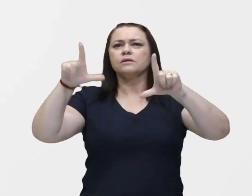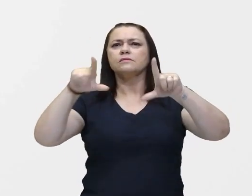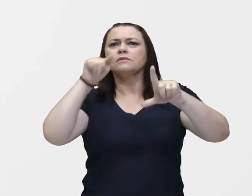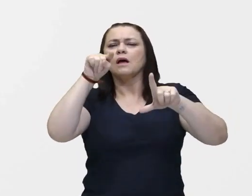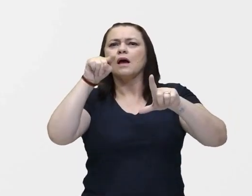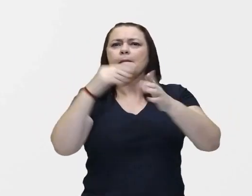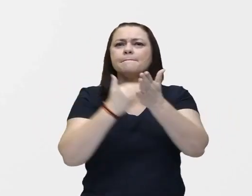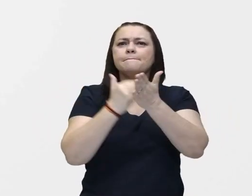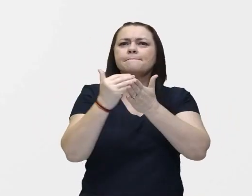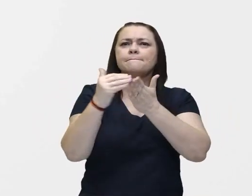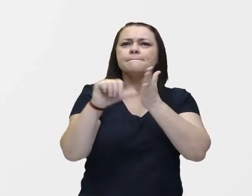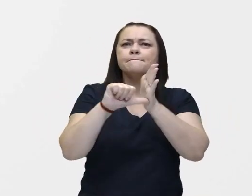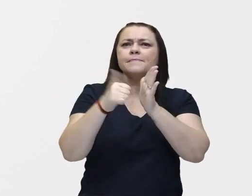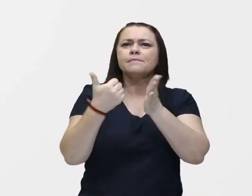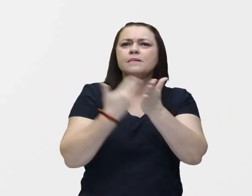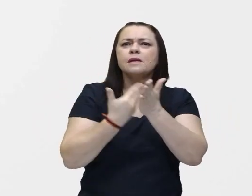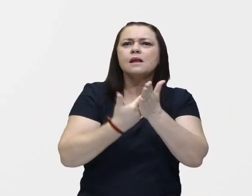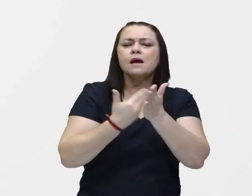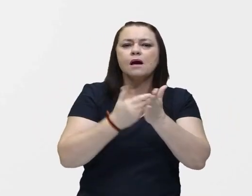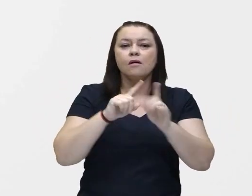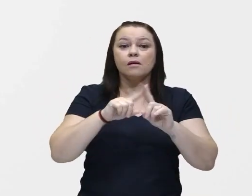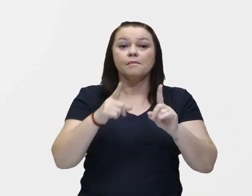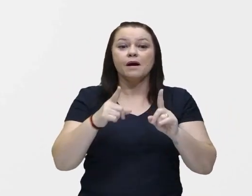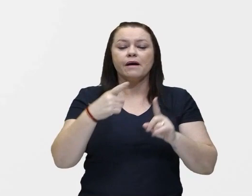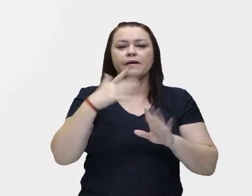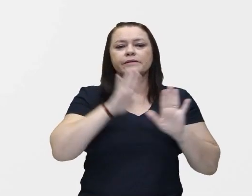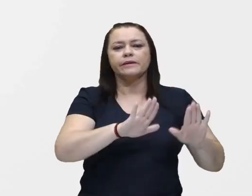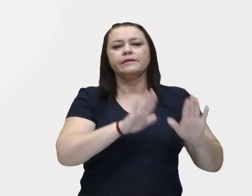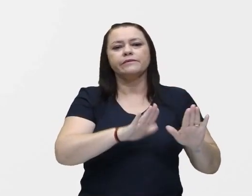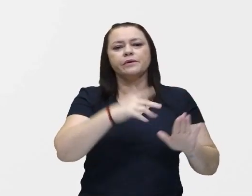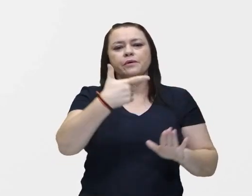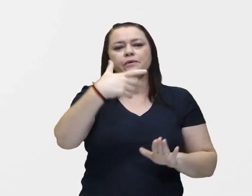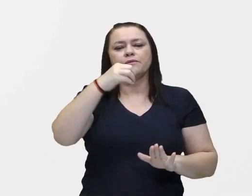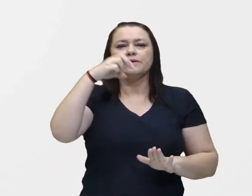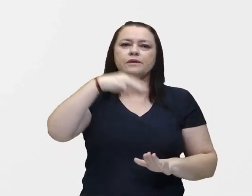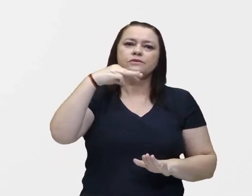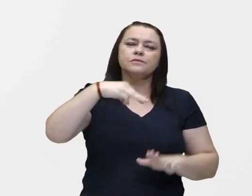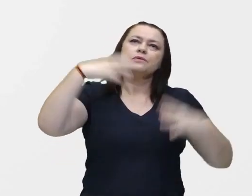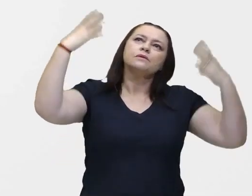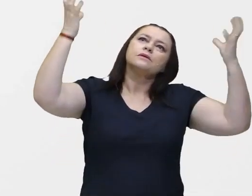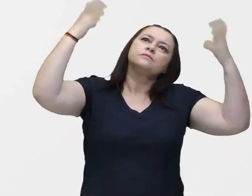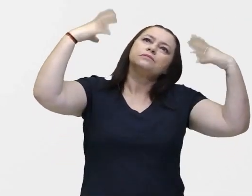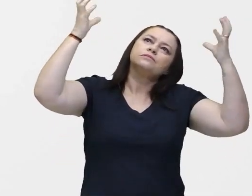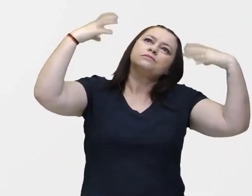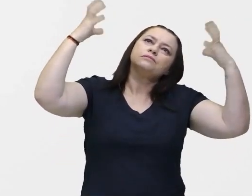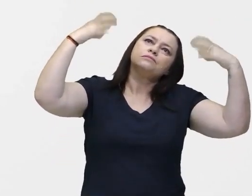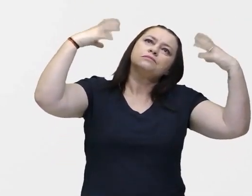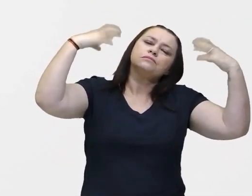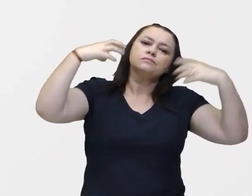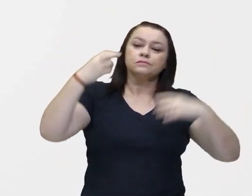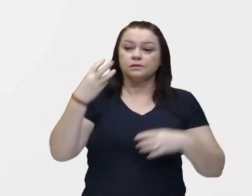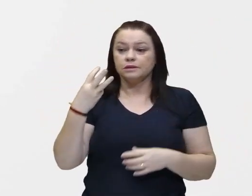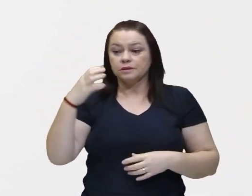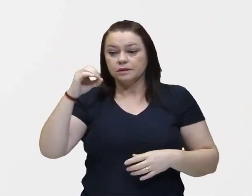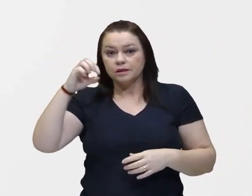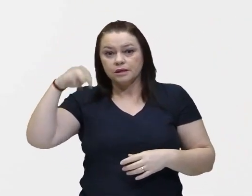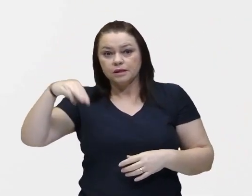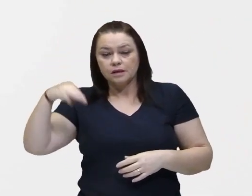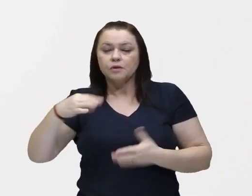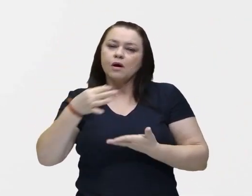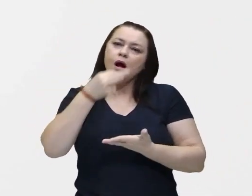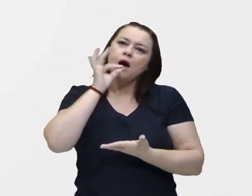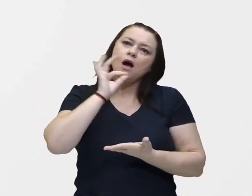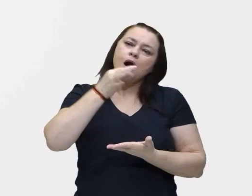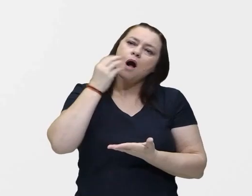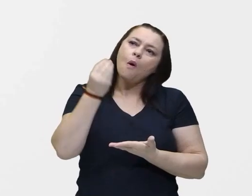TV. Sabendo que ele demorou 20 minutos no banho e 30 minutos tomando café, quanto